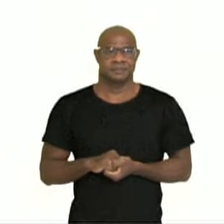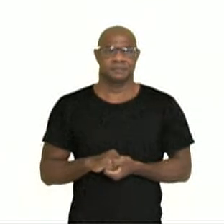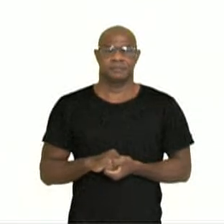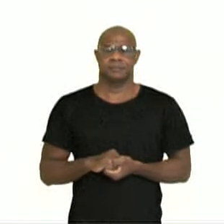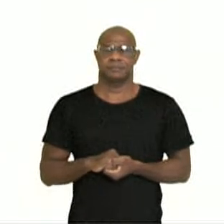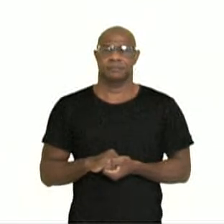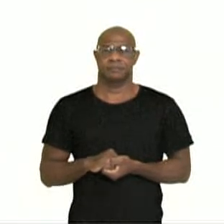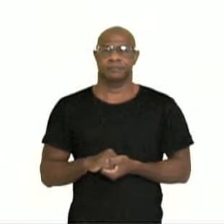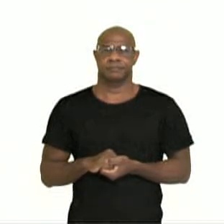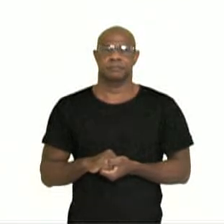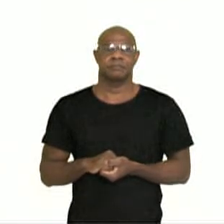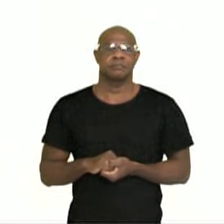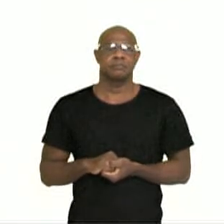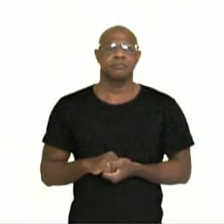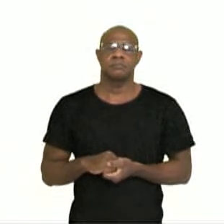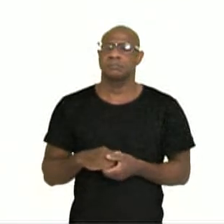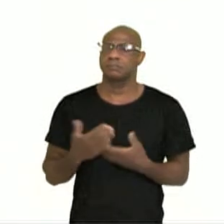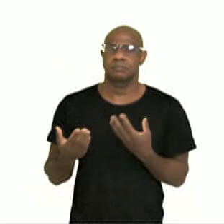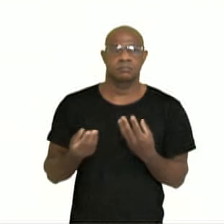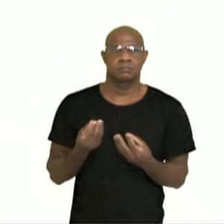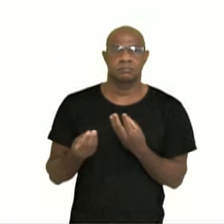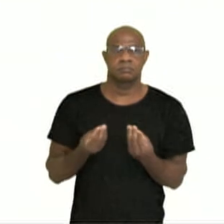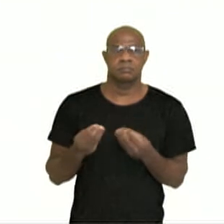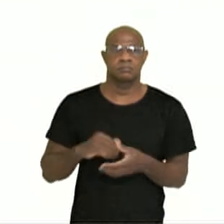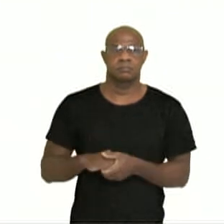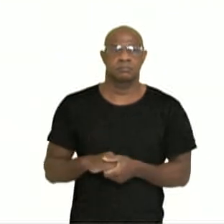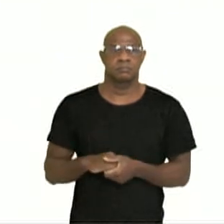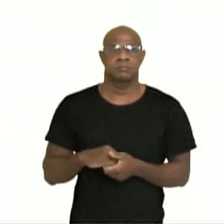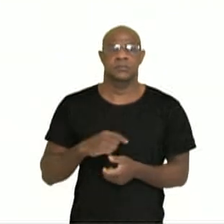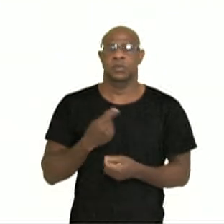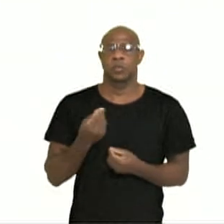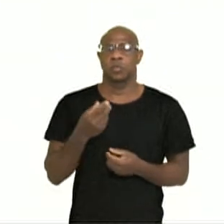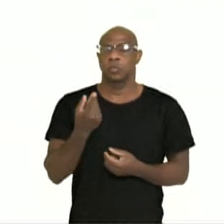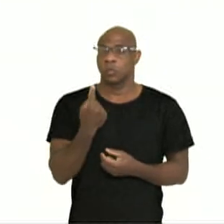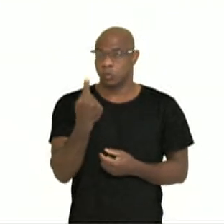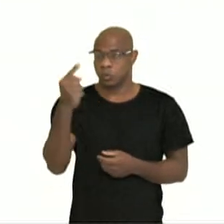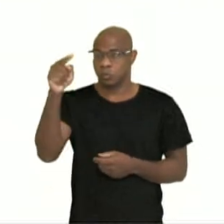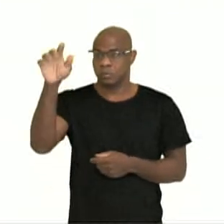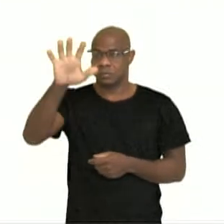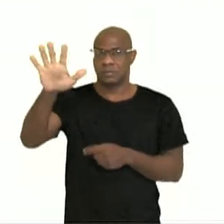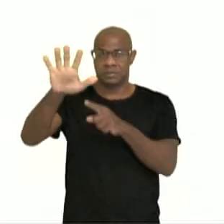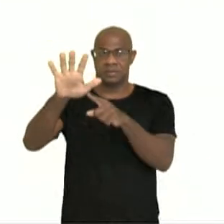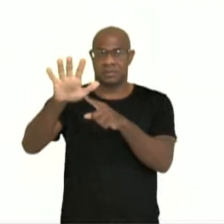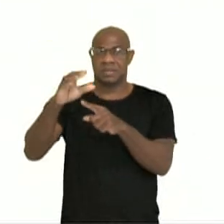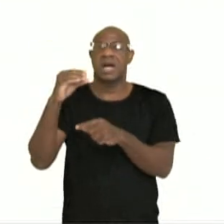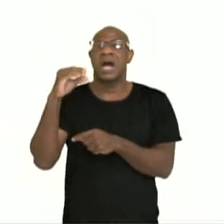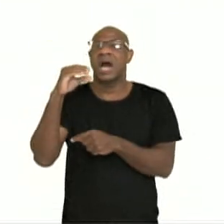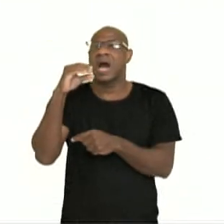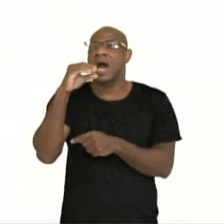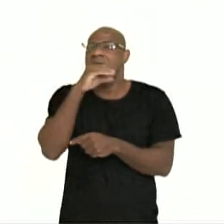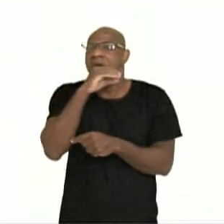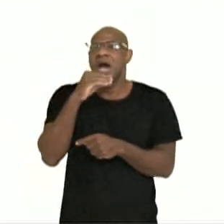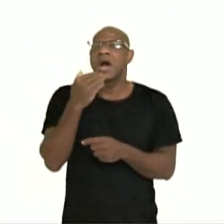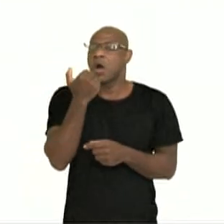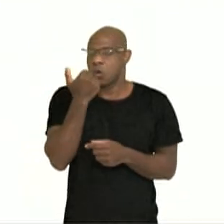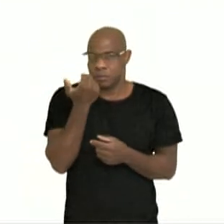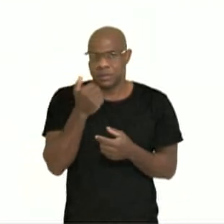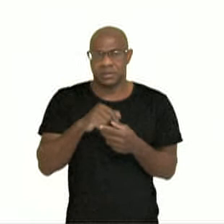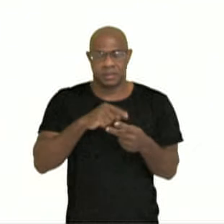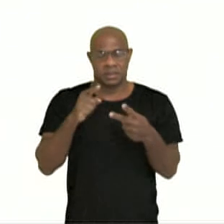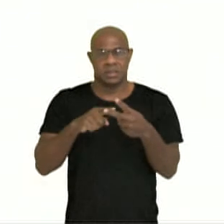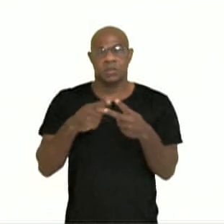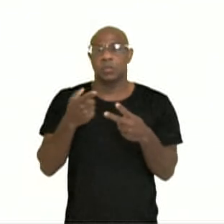be detected. Como assim? Um aquece a comida e o outro pode ser detectado. Pelo